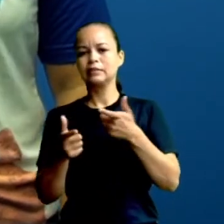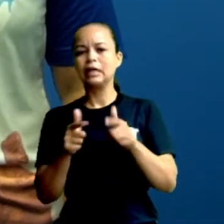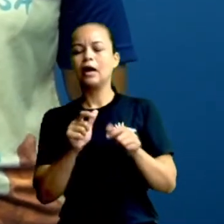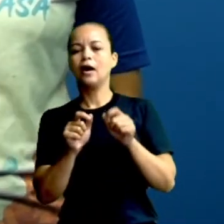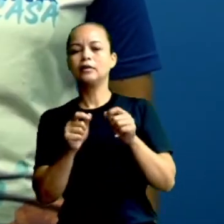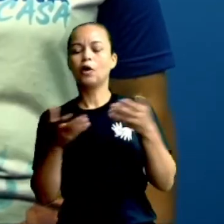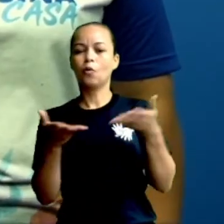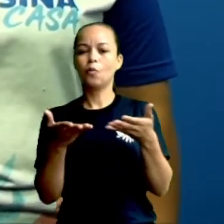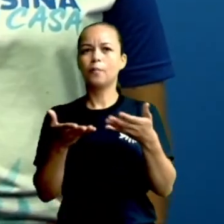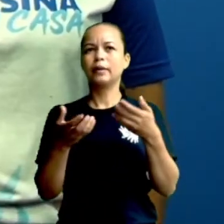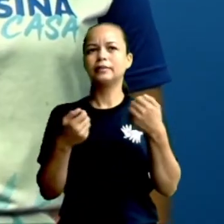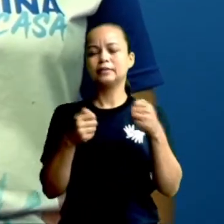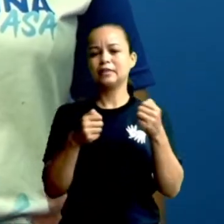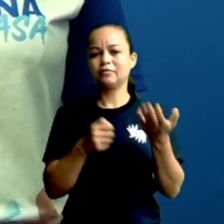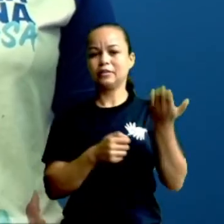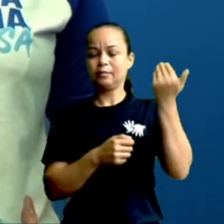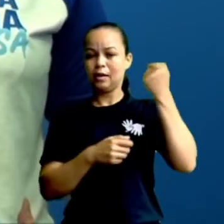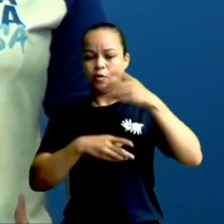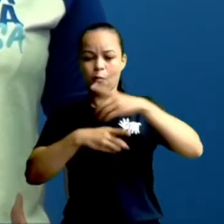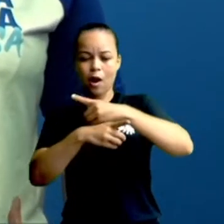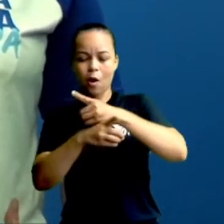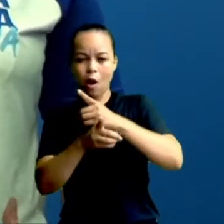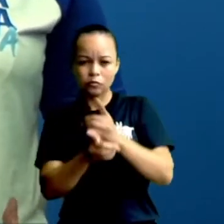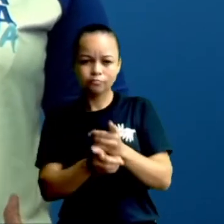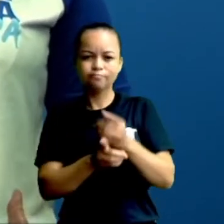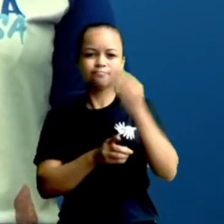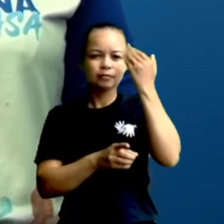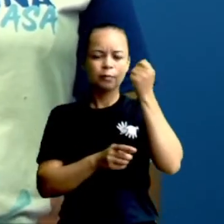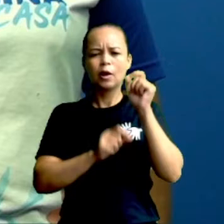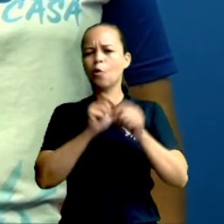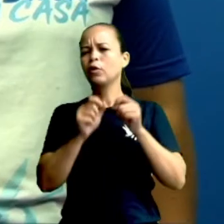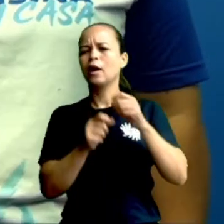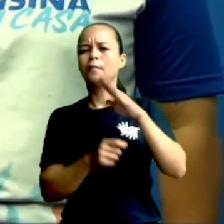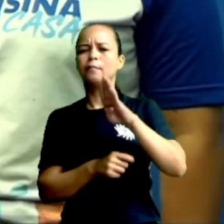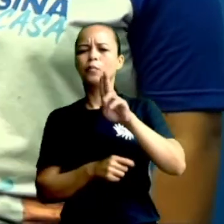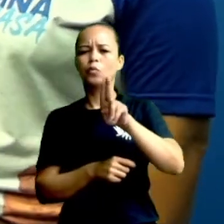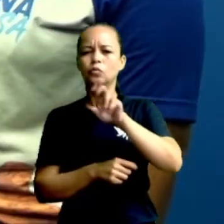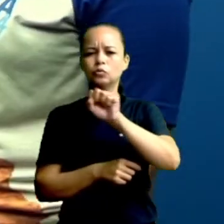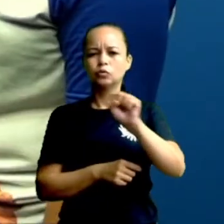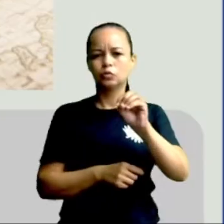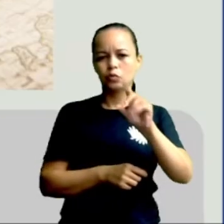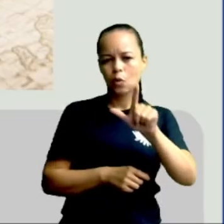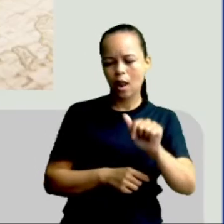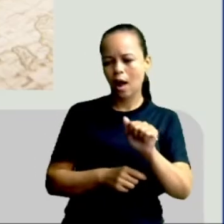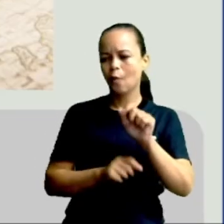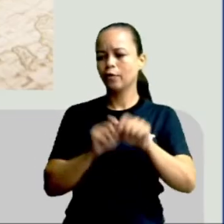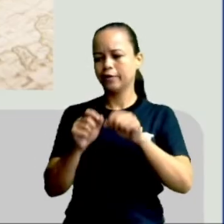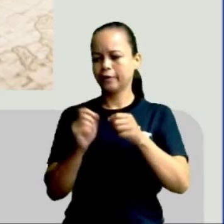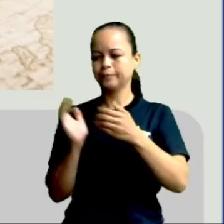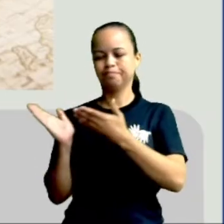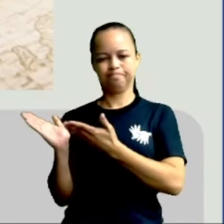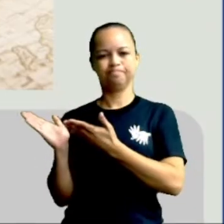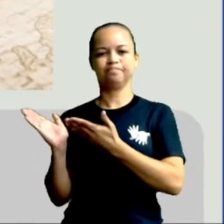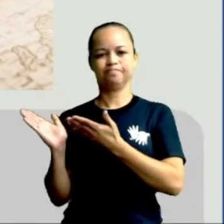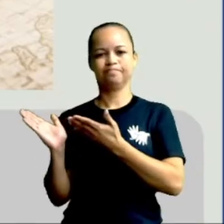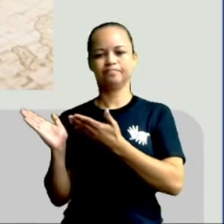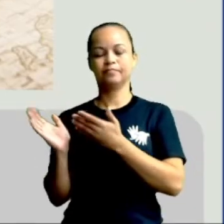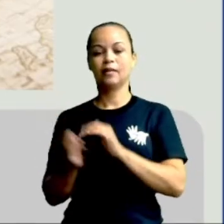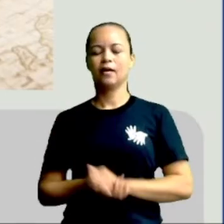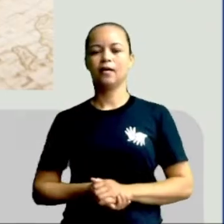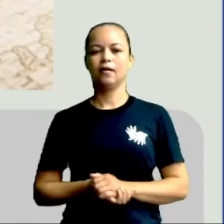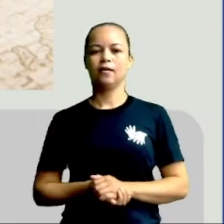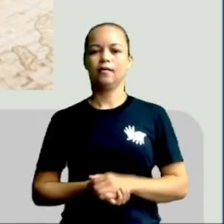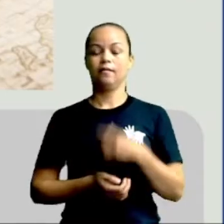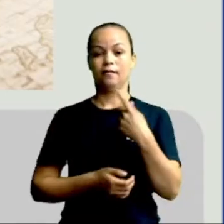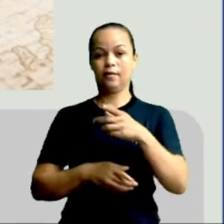colaterais. As pessoas precisavam saber usar uma bússola. E o que é bússola? Olha ela aí, ó. Olha só. A